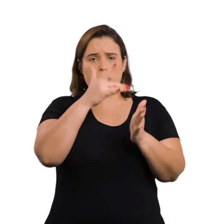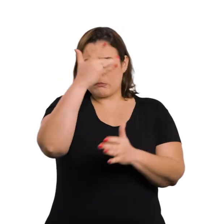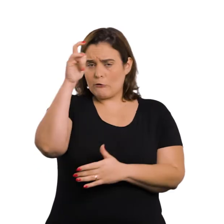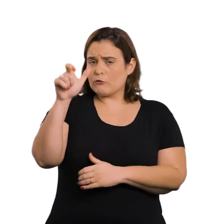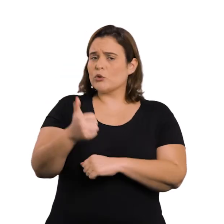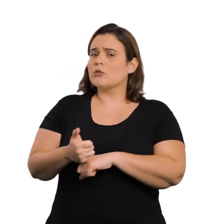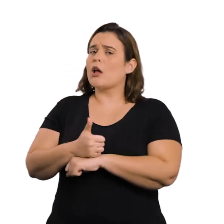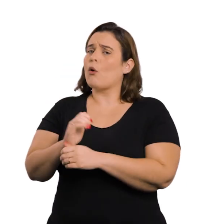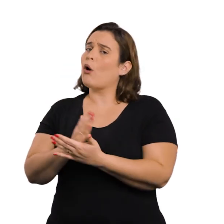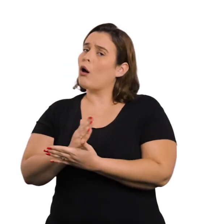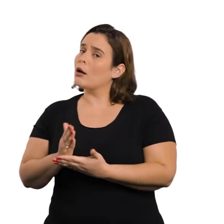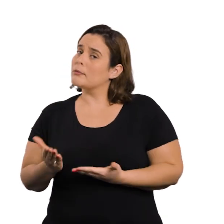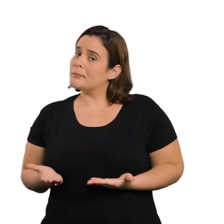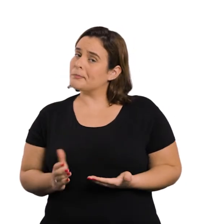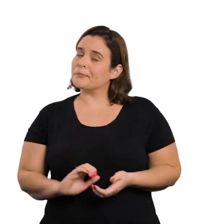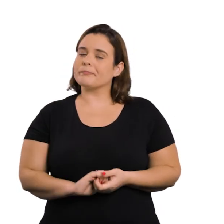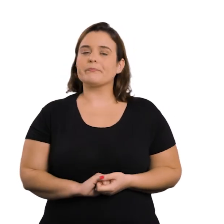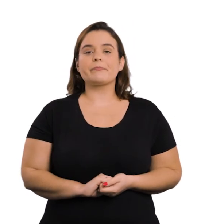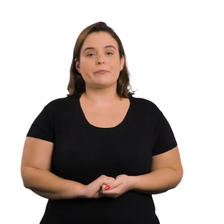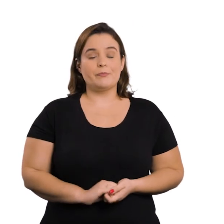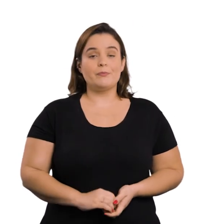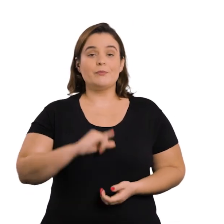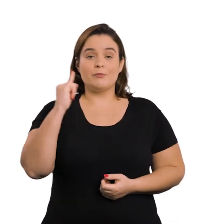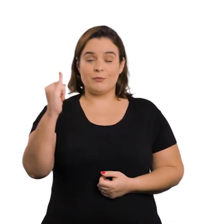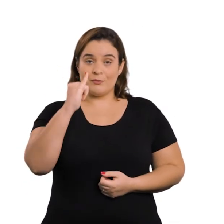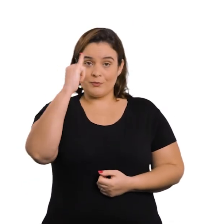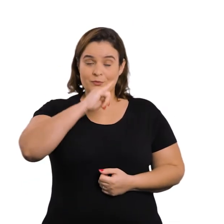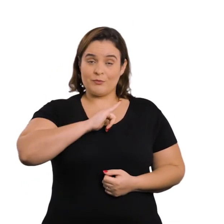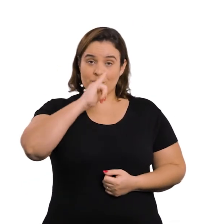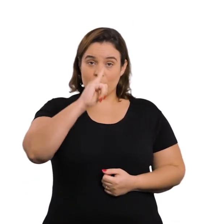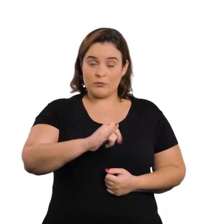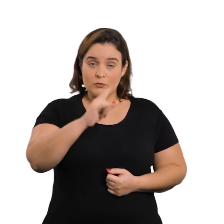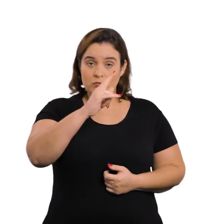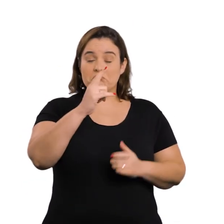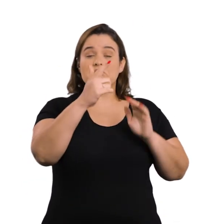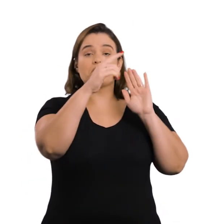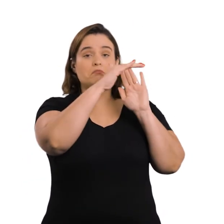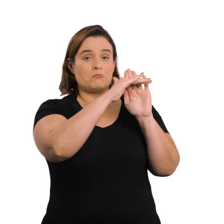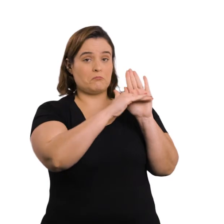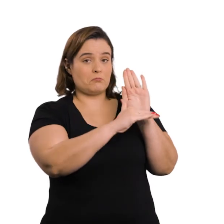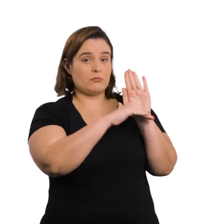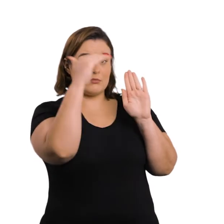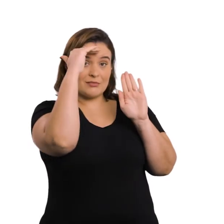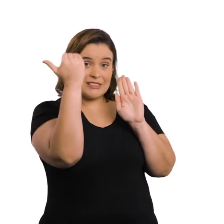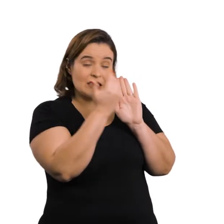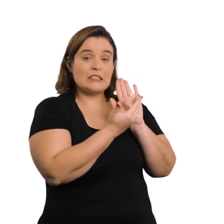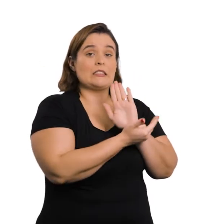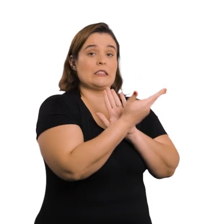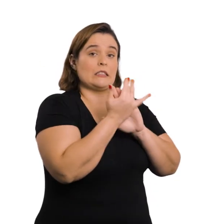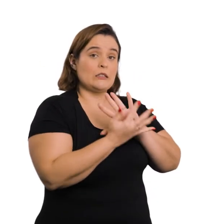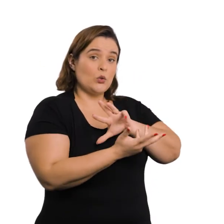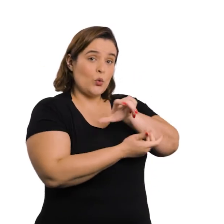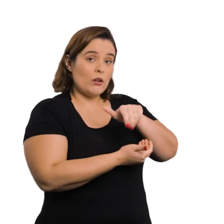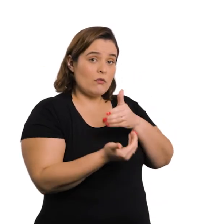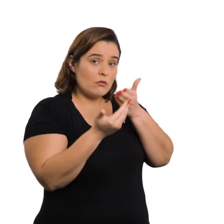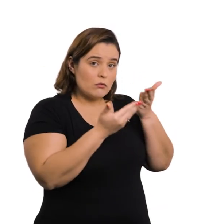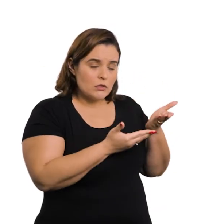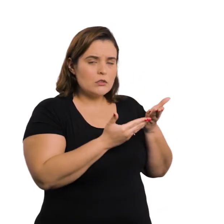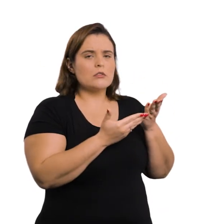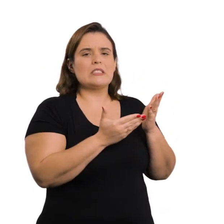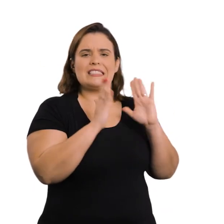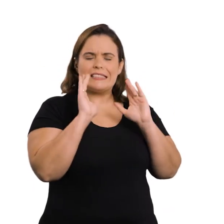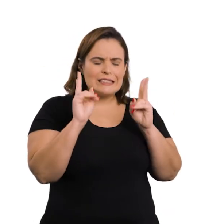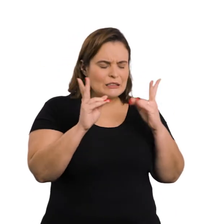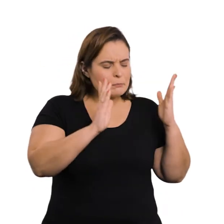apresentem barreiras para alguns profissionais? É importante reafirmar que, se são seguidos os princípios do desenho